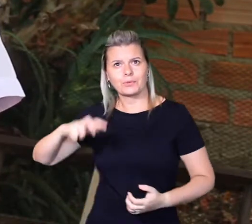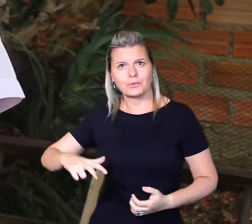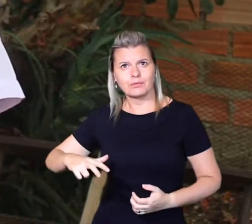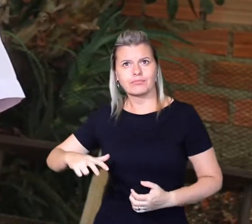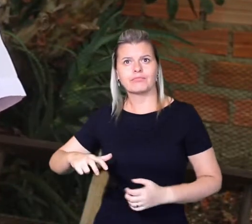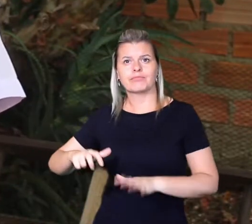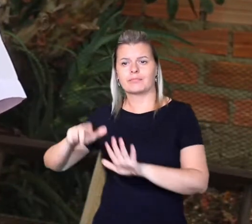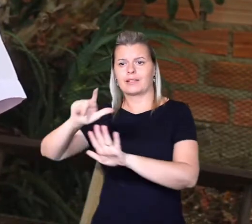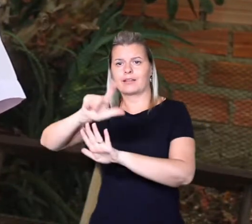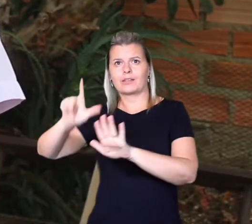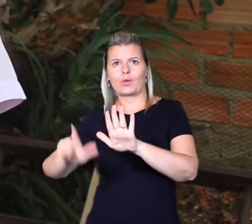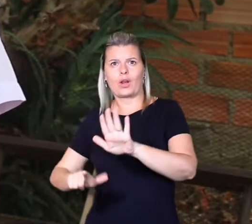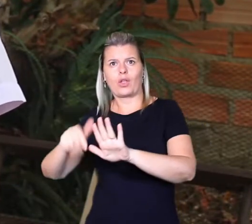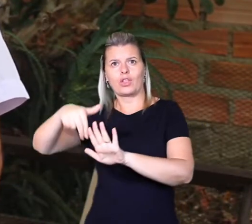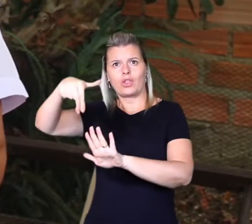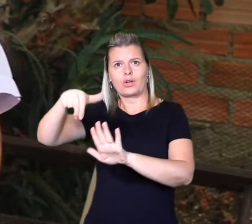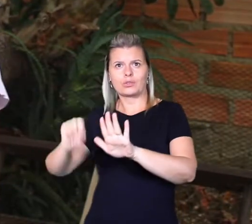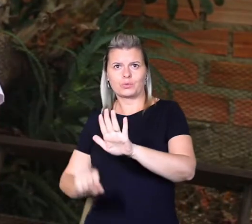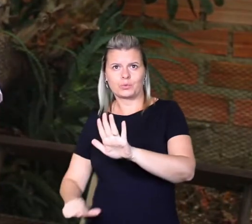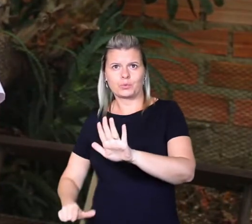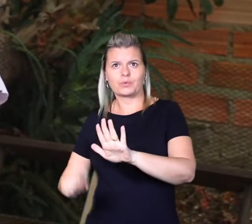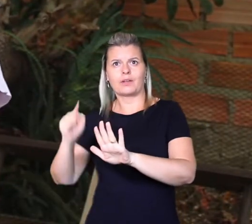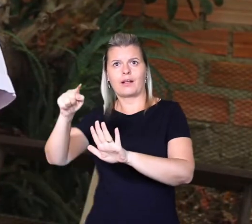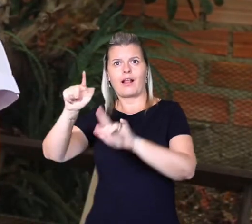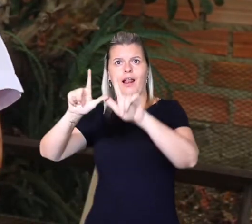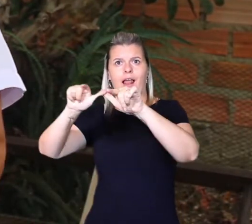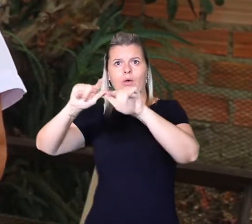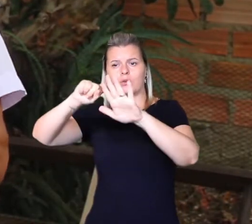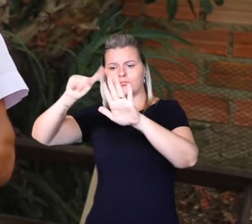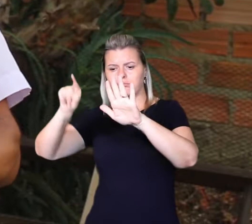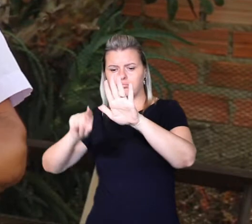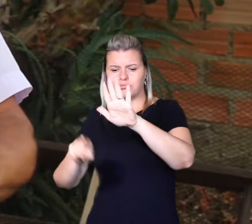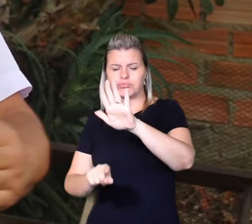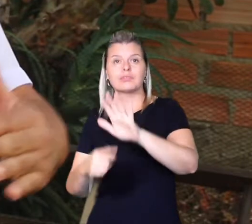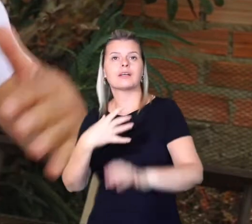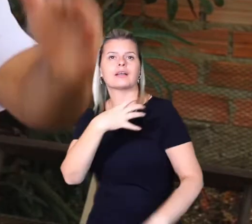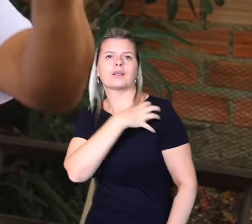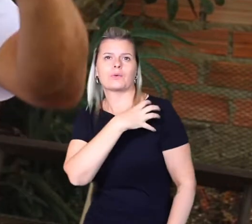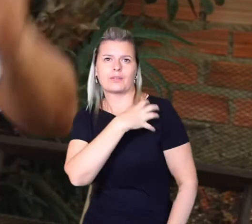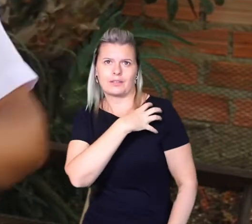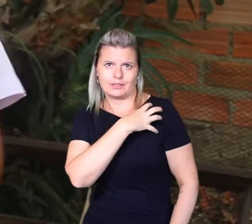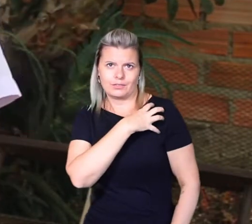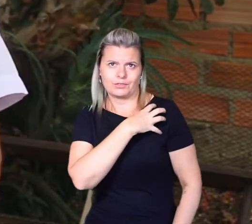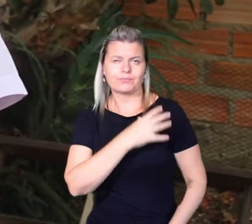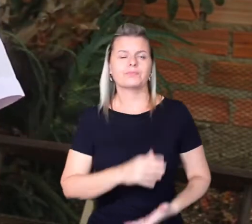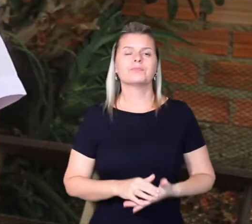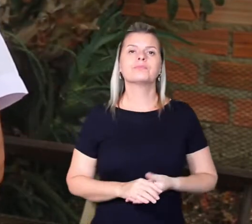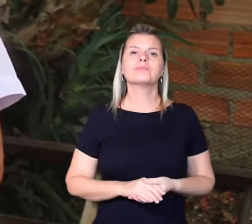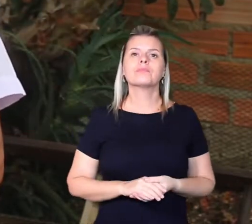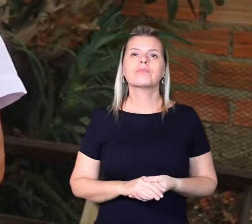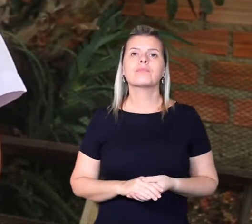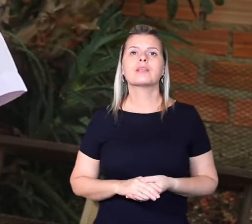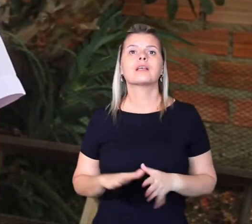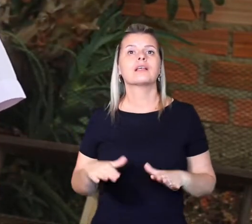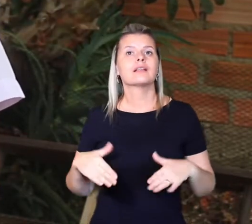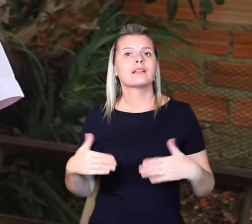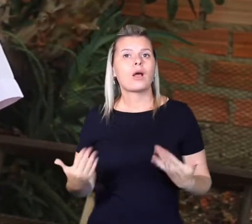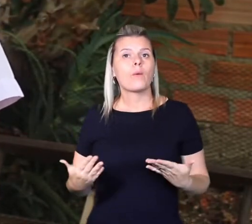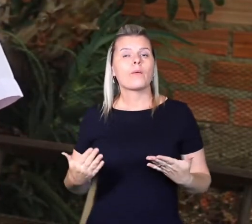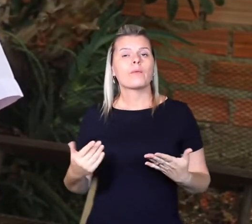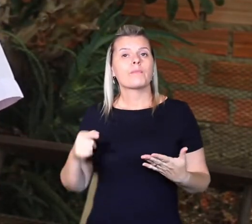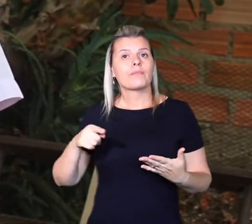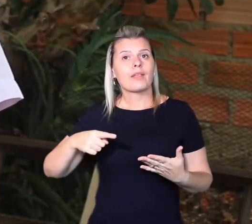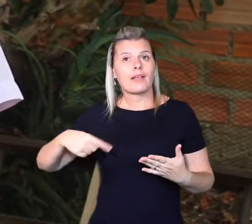do litoral norte e do litoral sul, né, e vindo de Laguna e se estendendo até Rio Grande com essa ocupação.